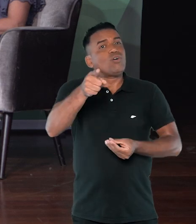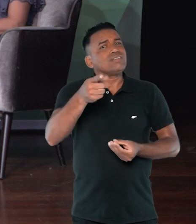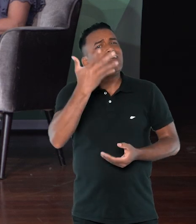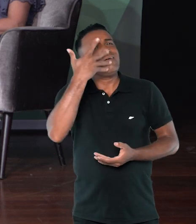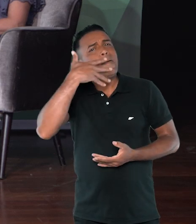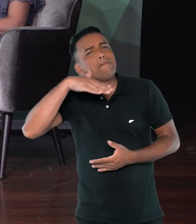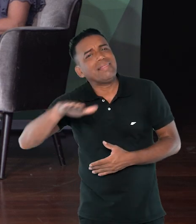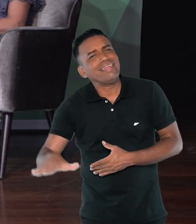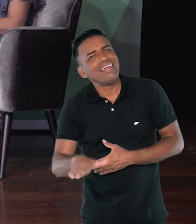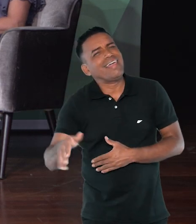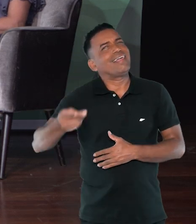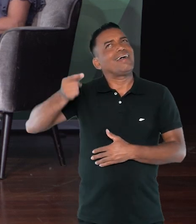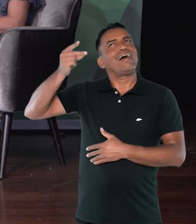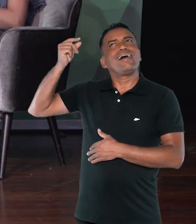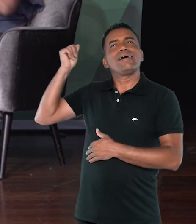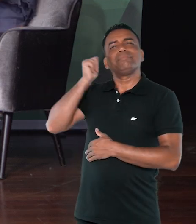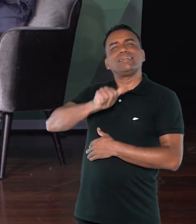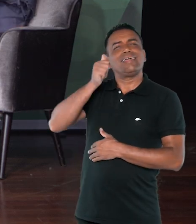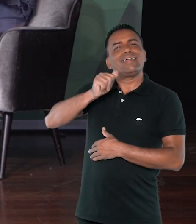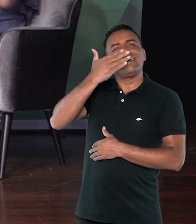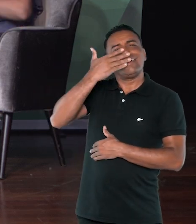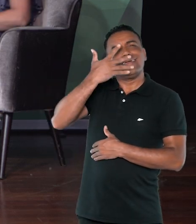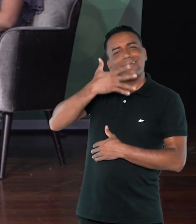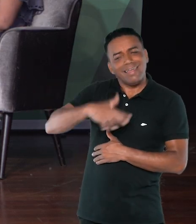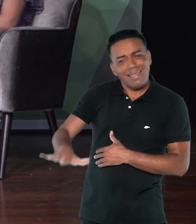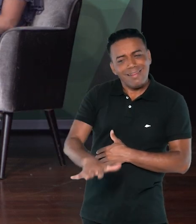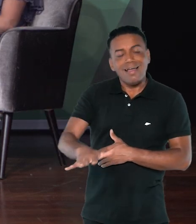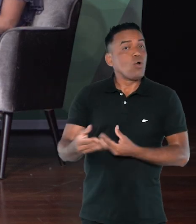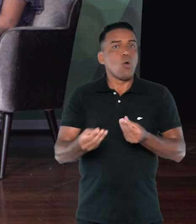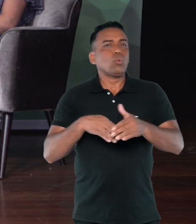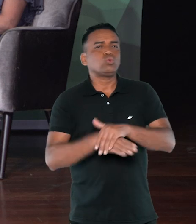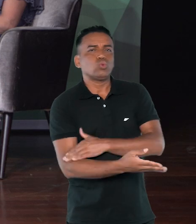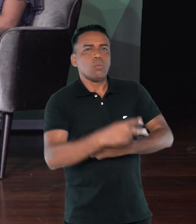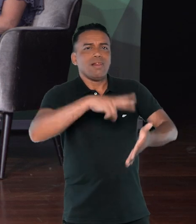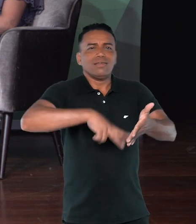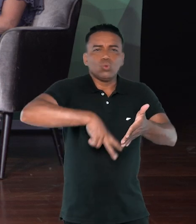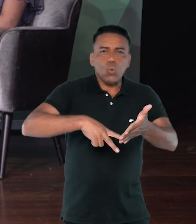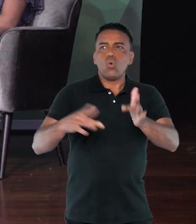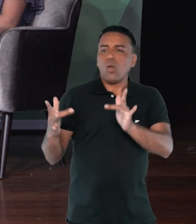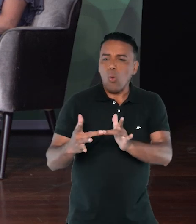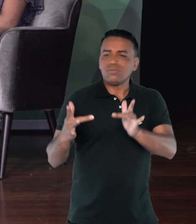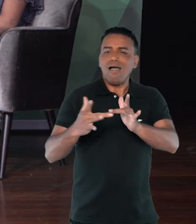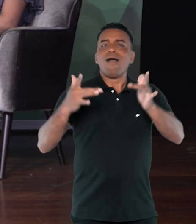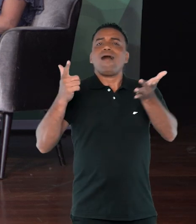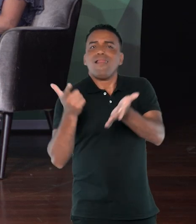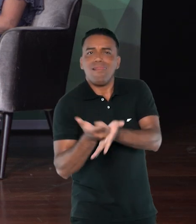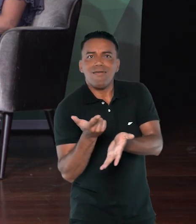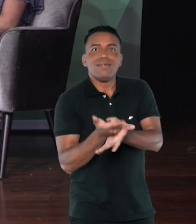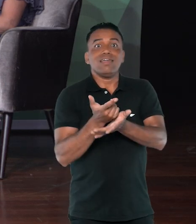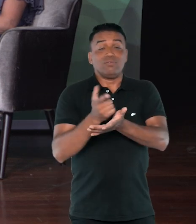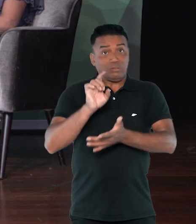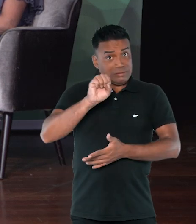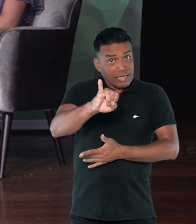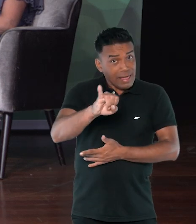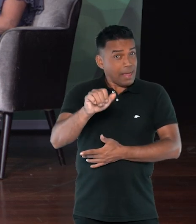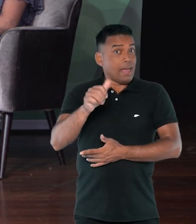criança Renata, como que era essa leitora, seus primeiros contatos com os livros, se você foi